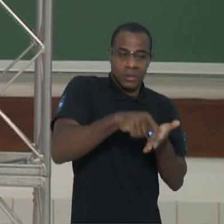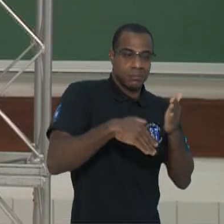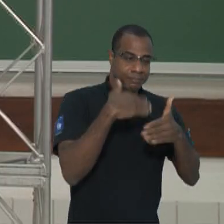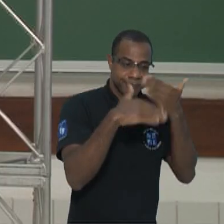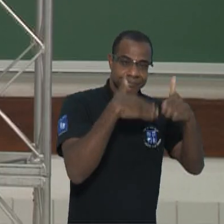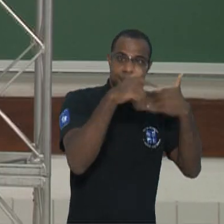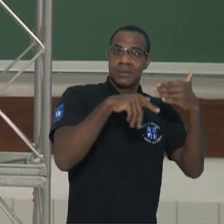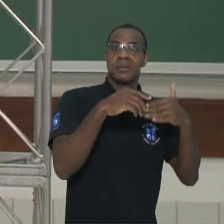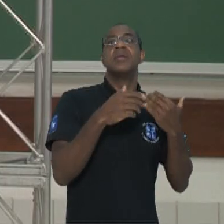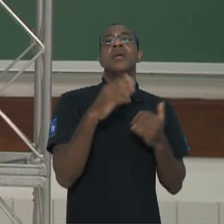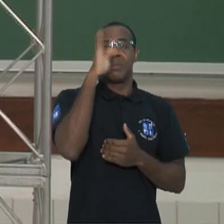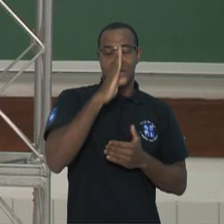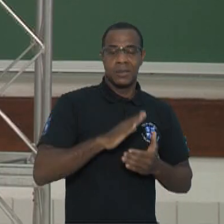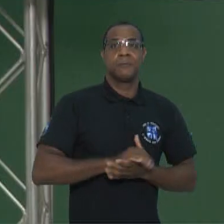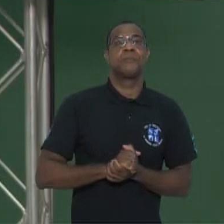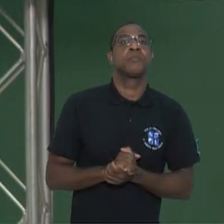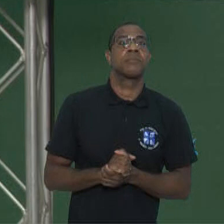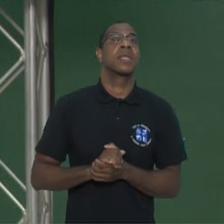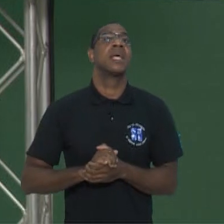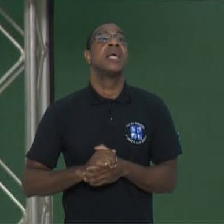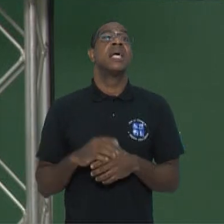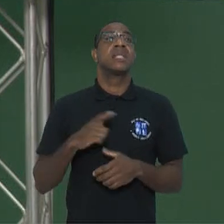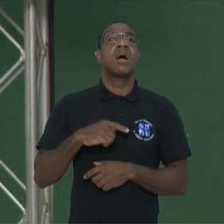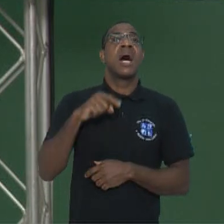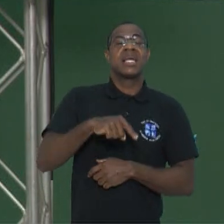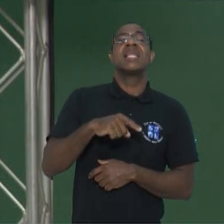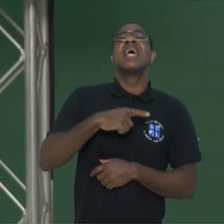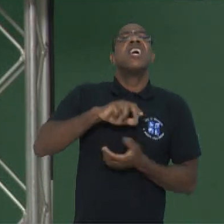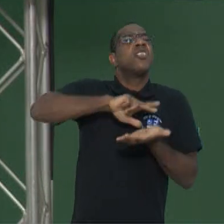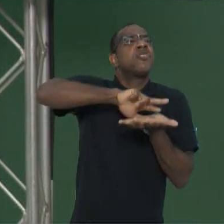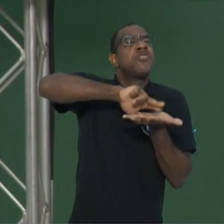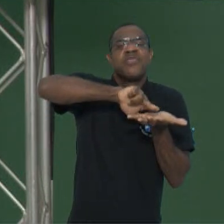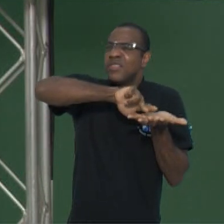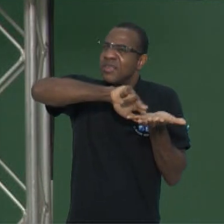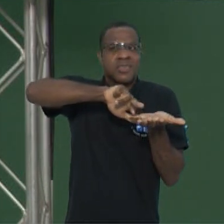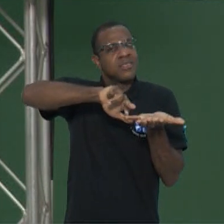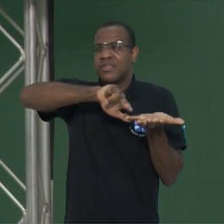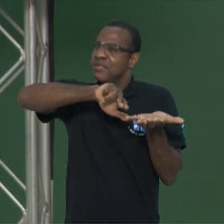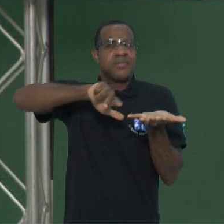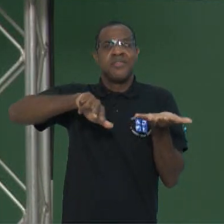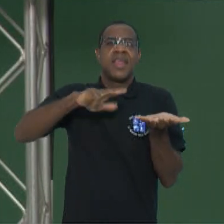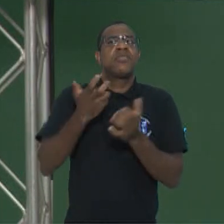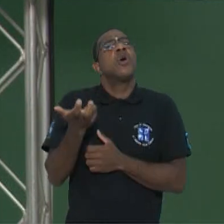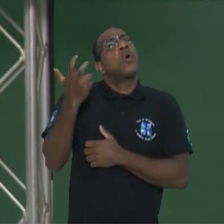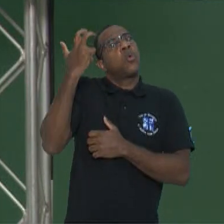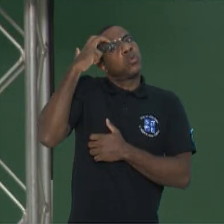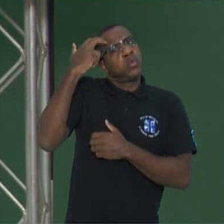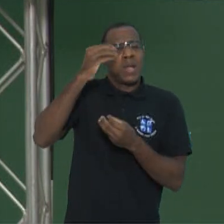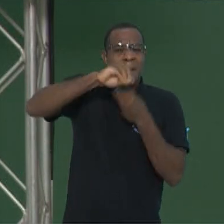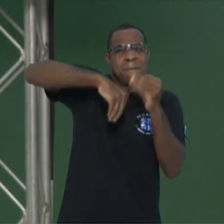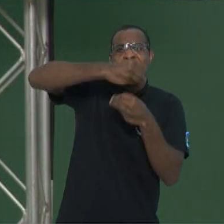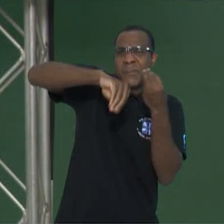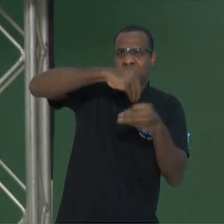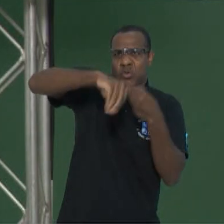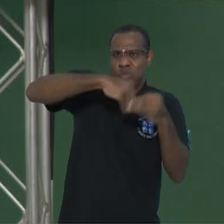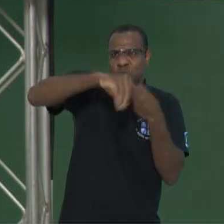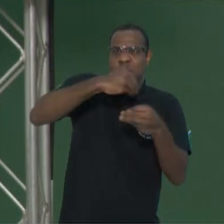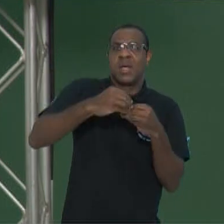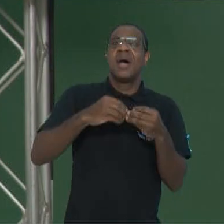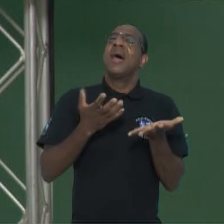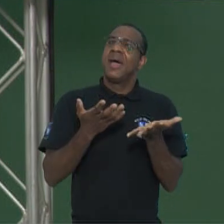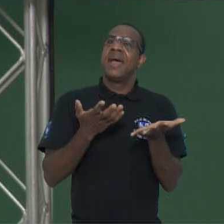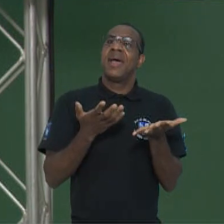vamos ter ali diferentes nacionalidades europeias espalhadas pelo Brasil, com as suas características, seus modos de